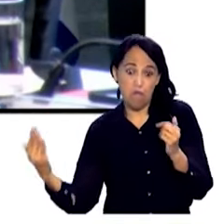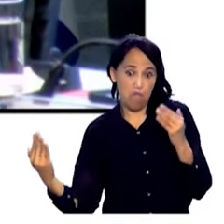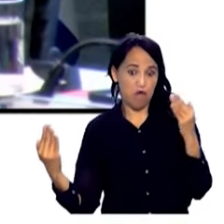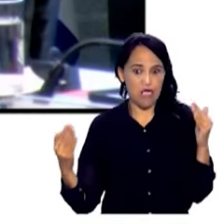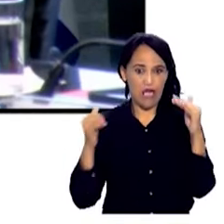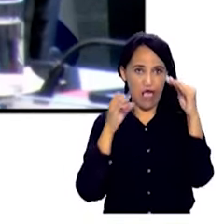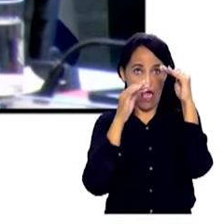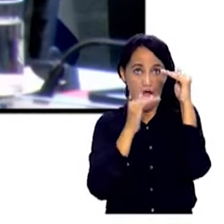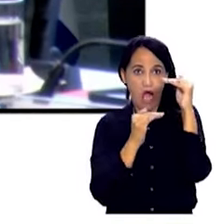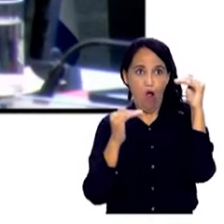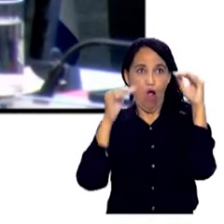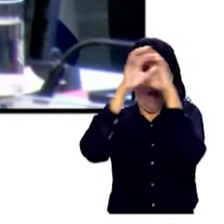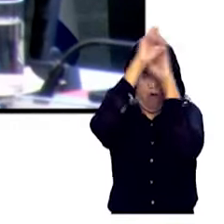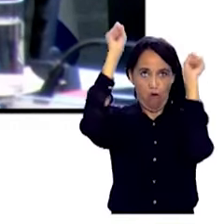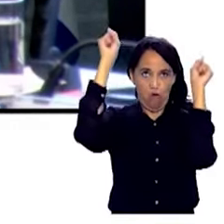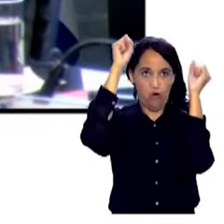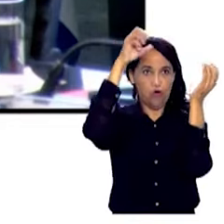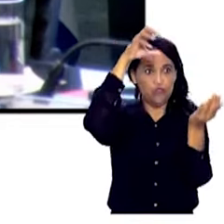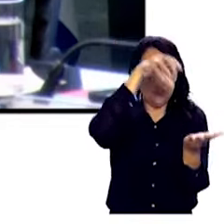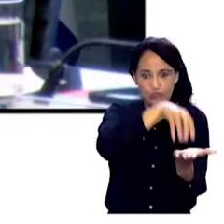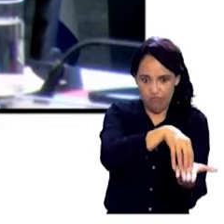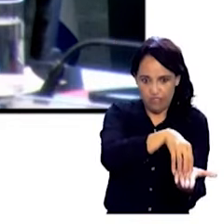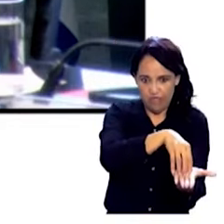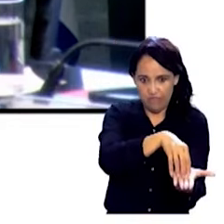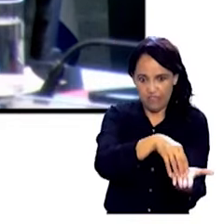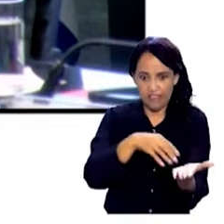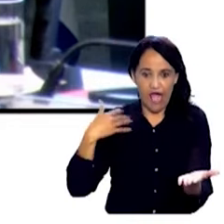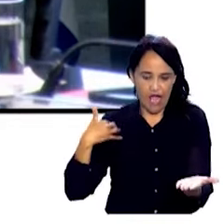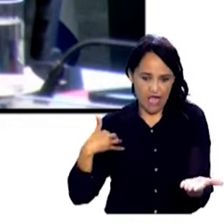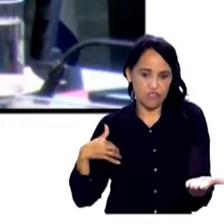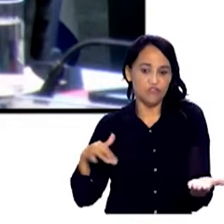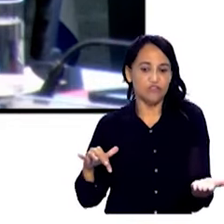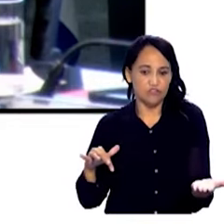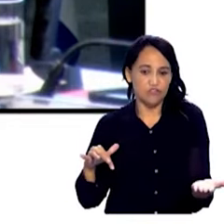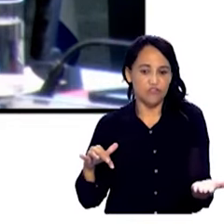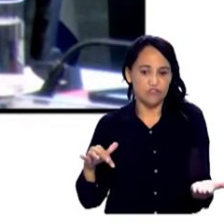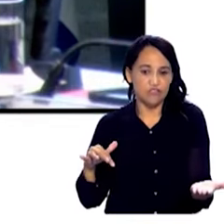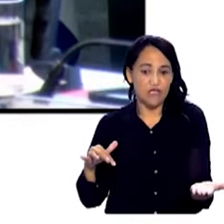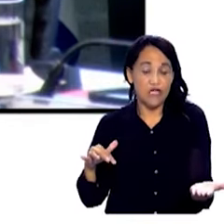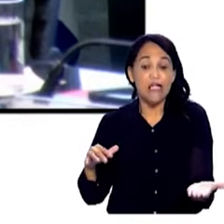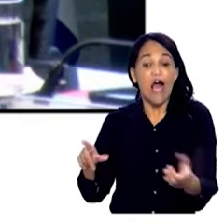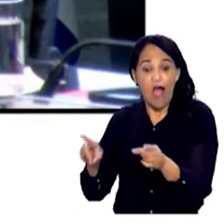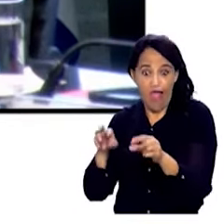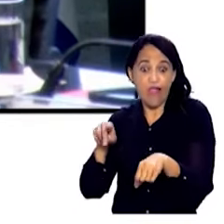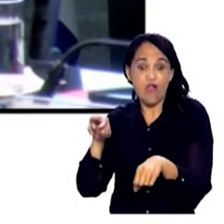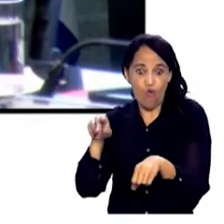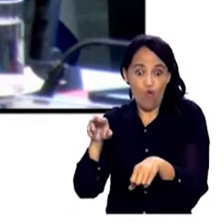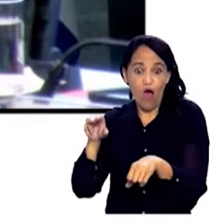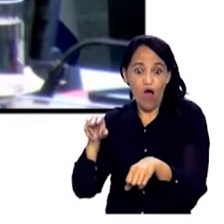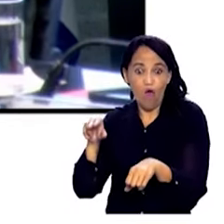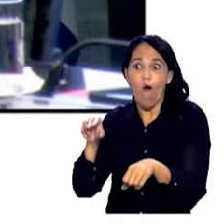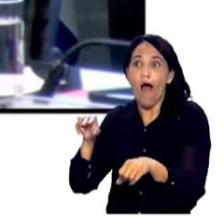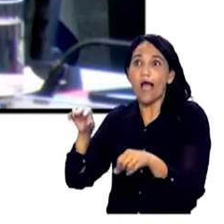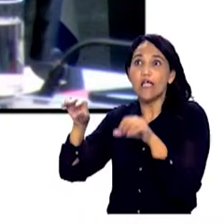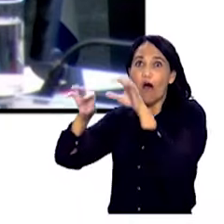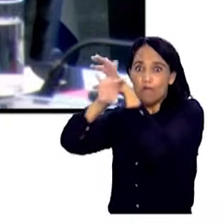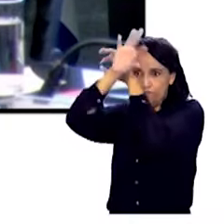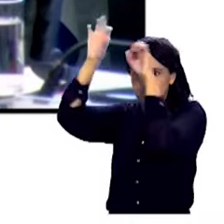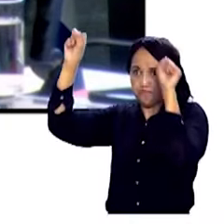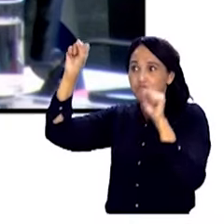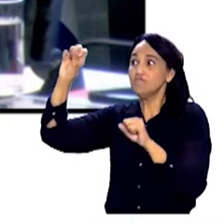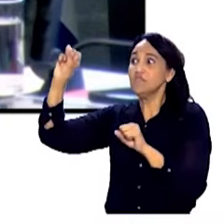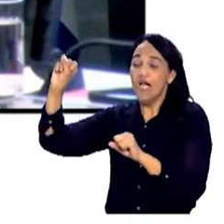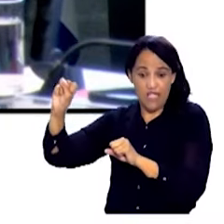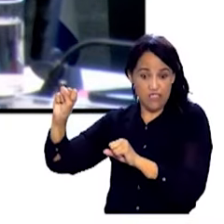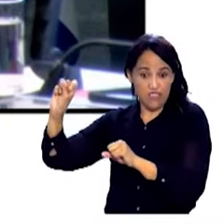juízes com a mesmo esse o mesmo STJ o STF do Brasil ou a corte